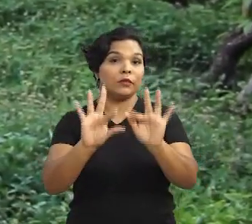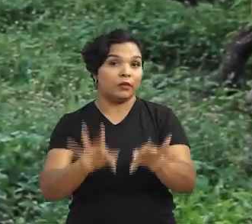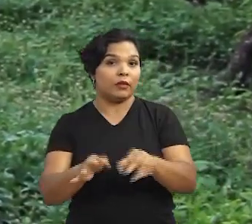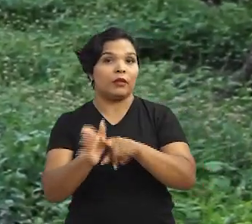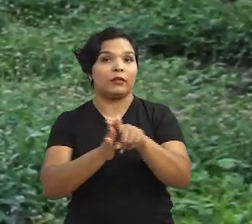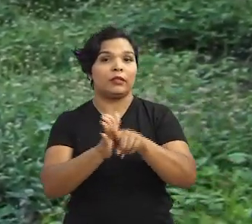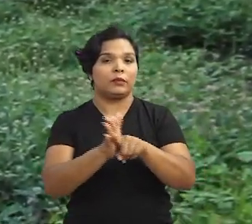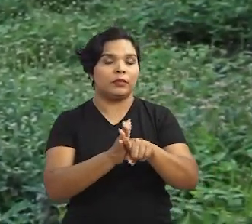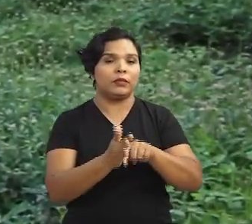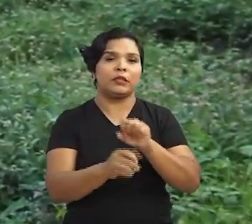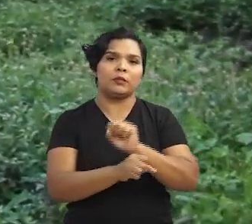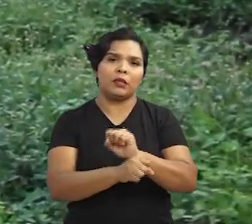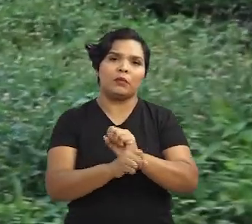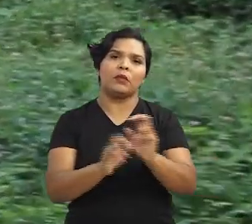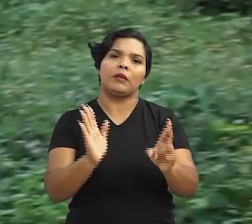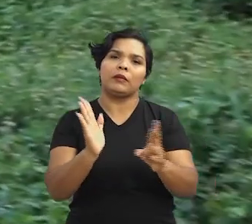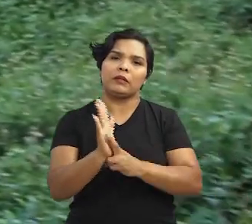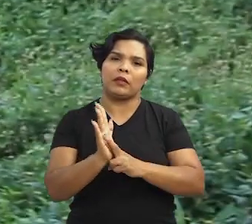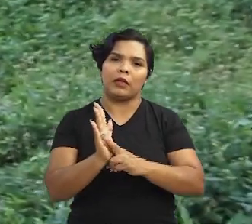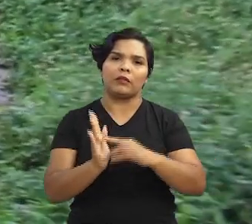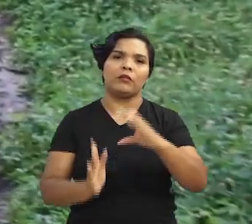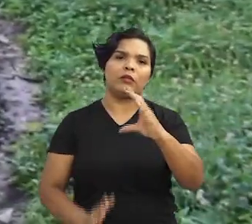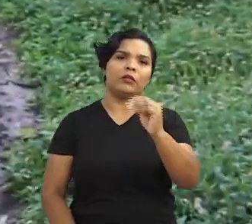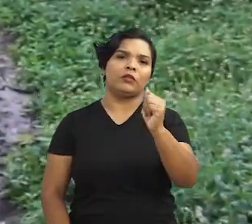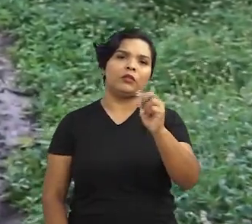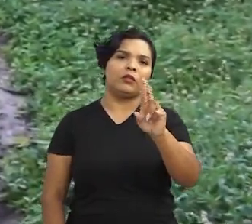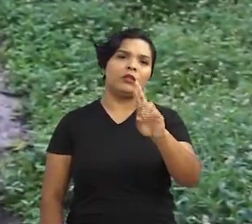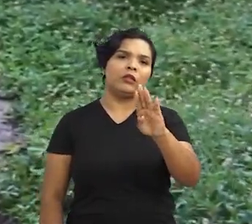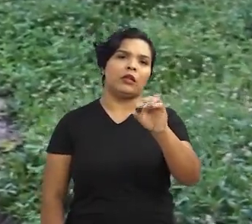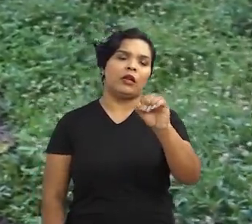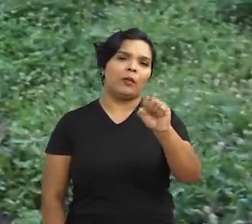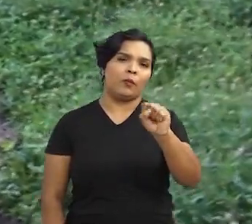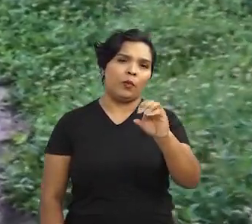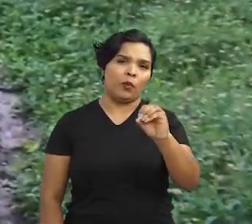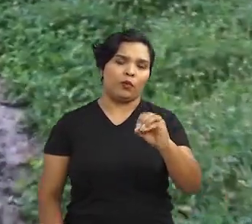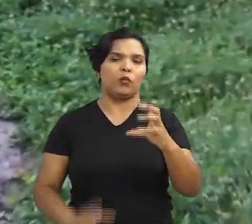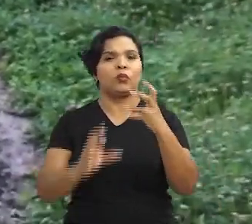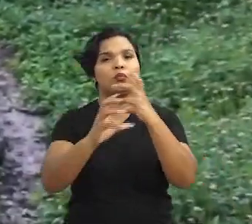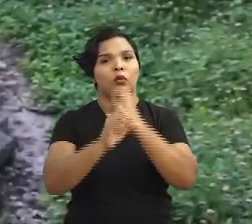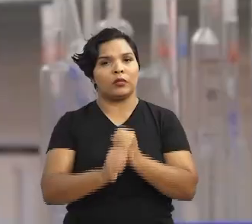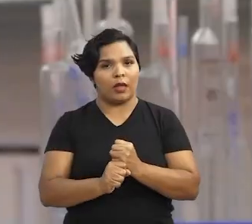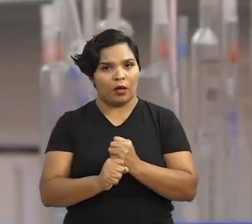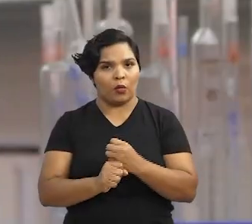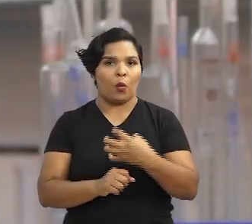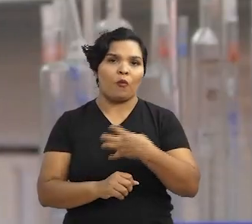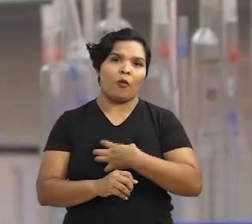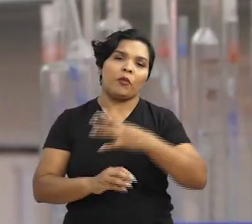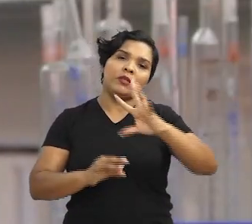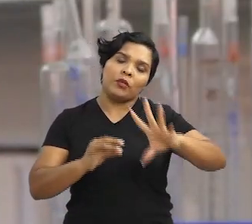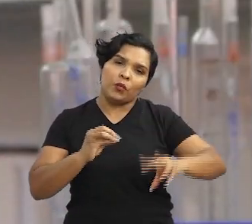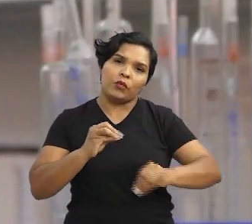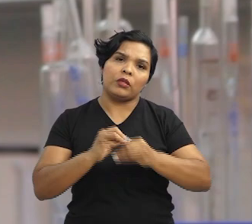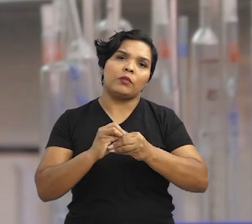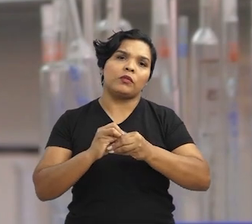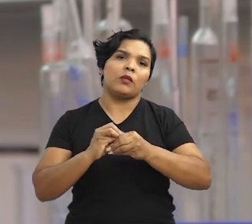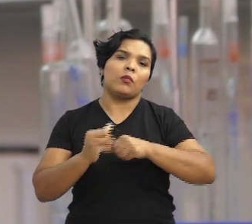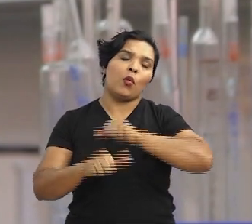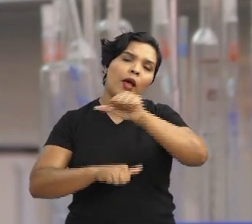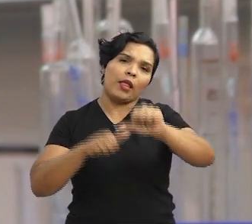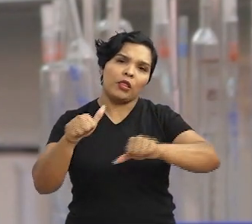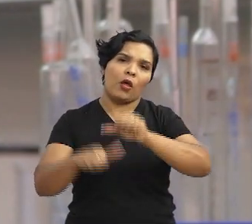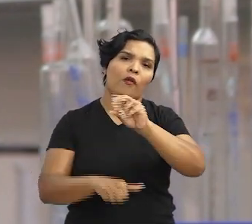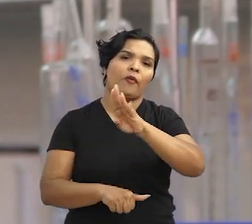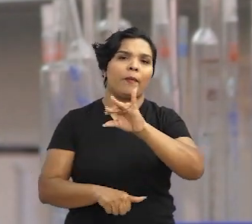final da nossa pesquisa, nós esperamos ter resultados de carbono orgânico total como forma de contribuição